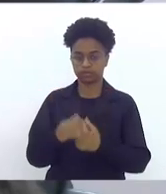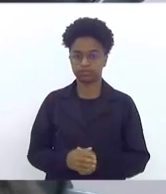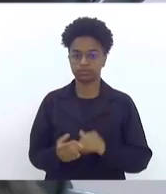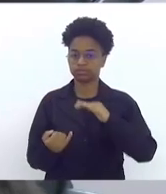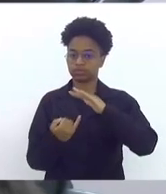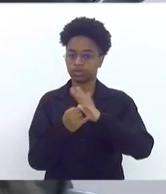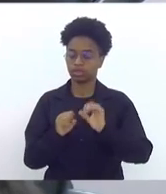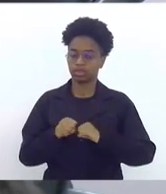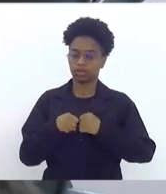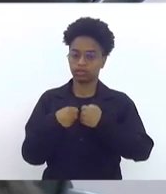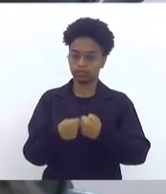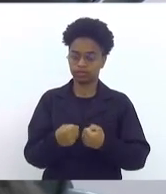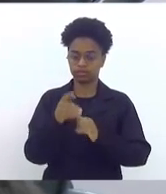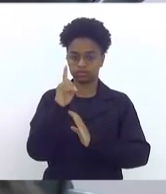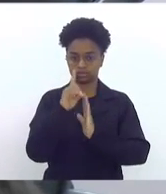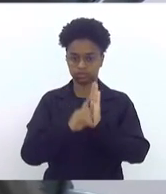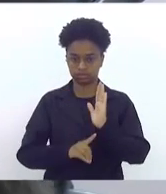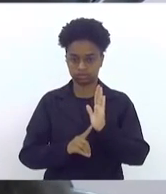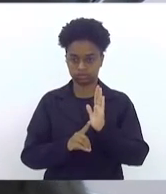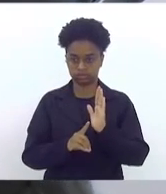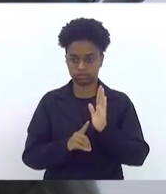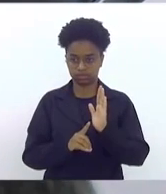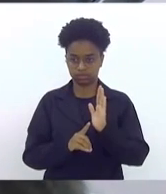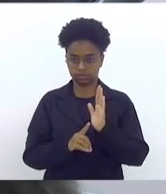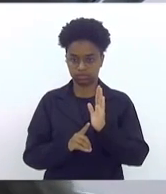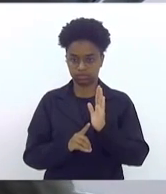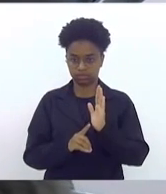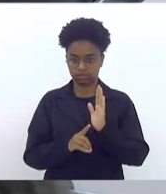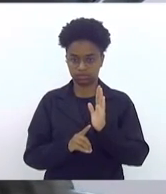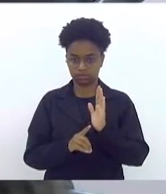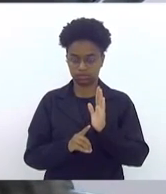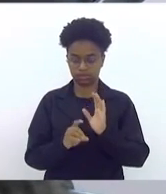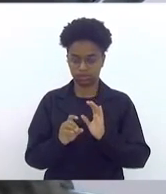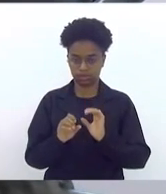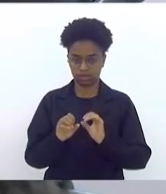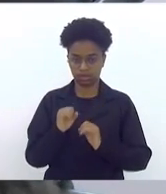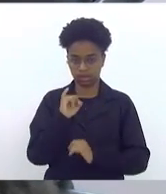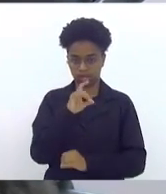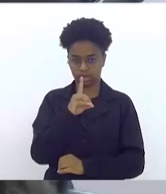Instituto de Defesa do Direito de Defesa,